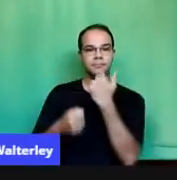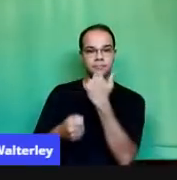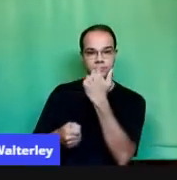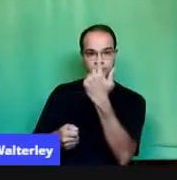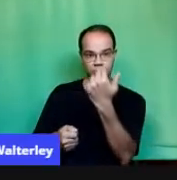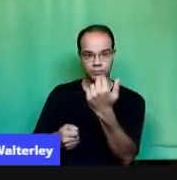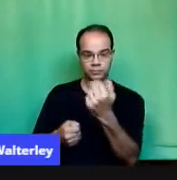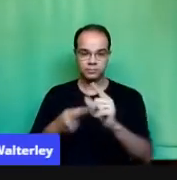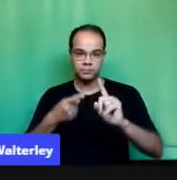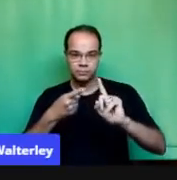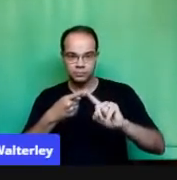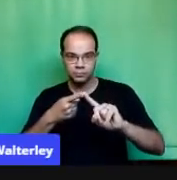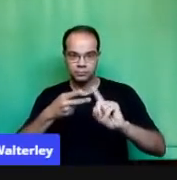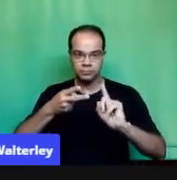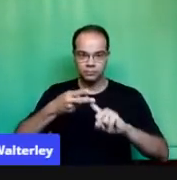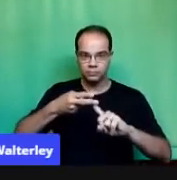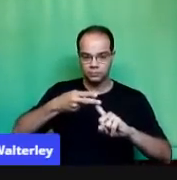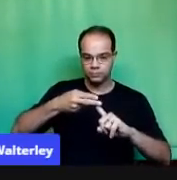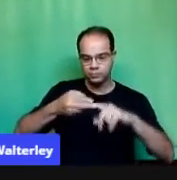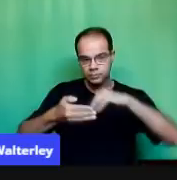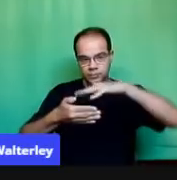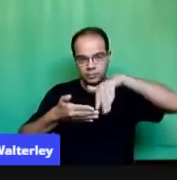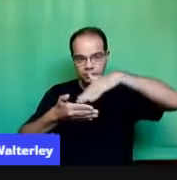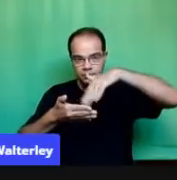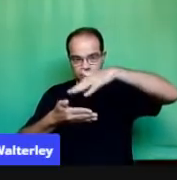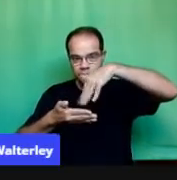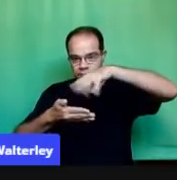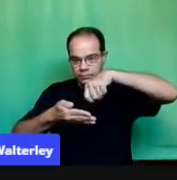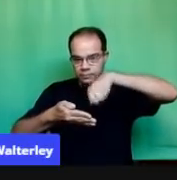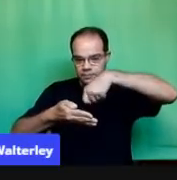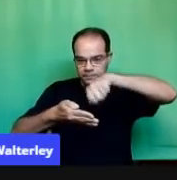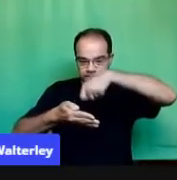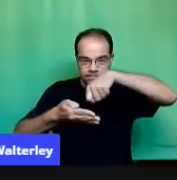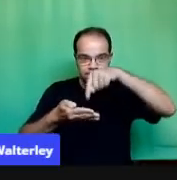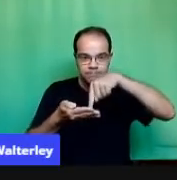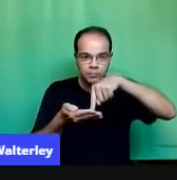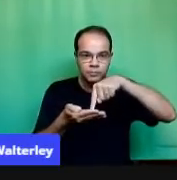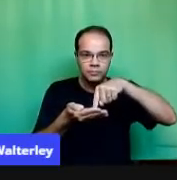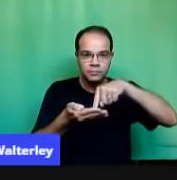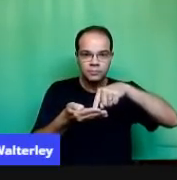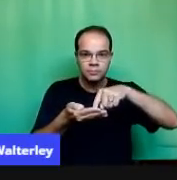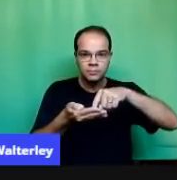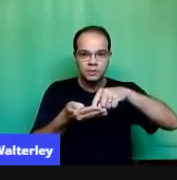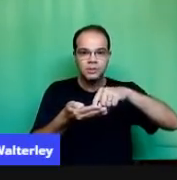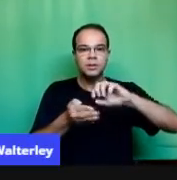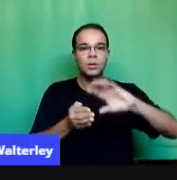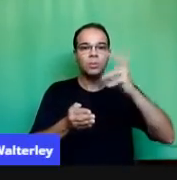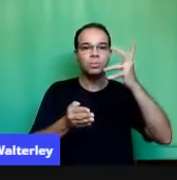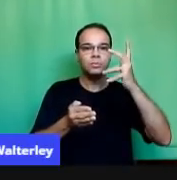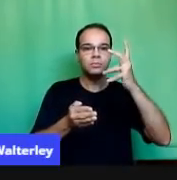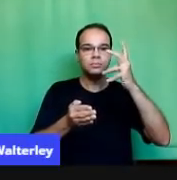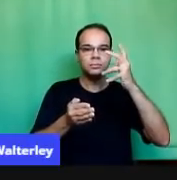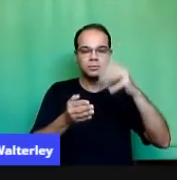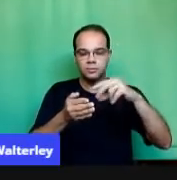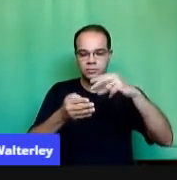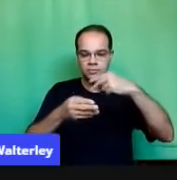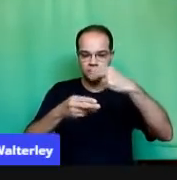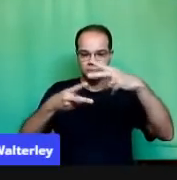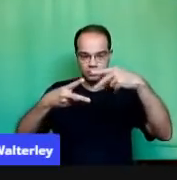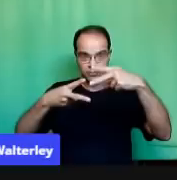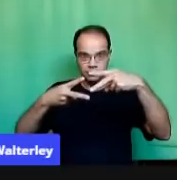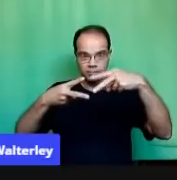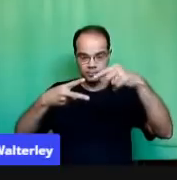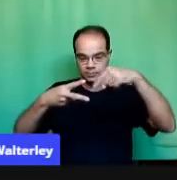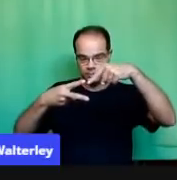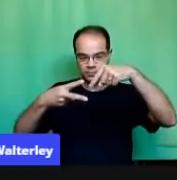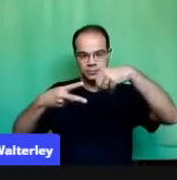cor. Isso não faz com que ela tenha que necessariamente saber que as duas cores que ela misturou